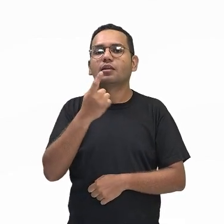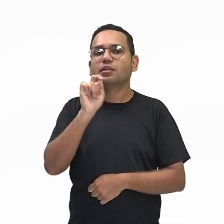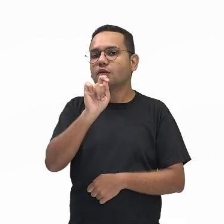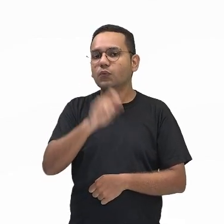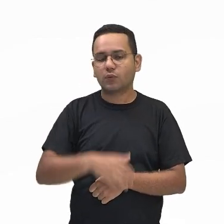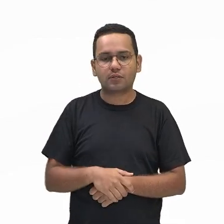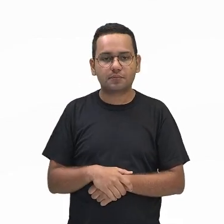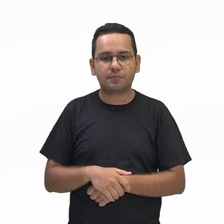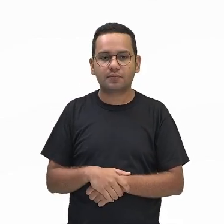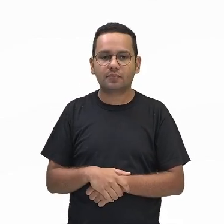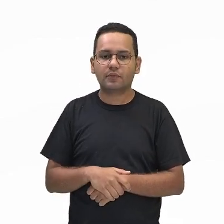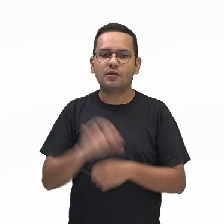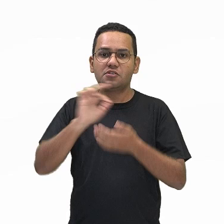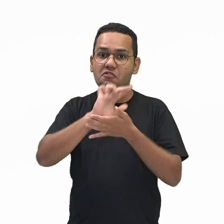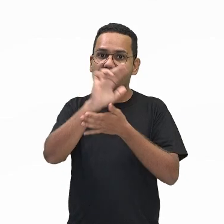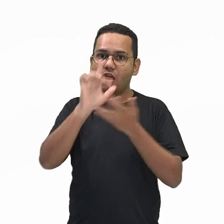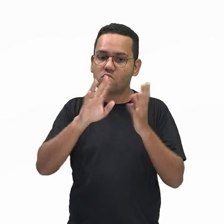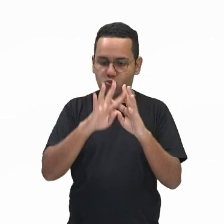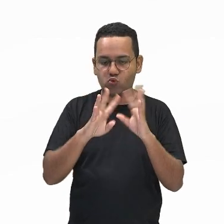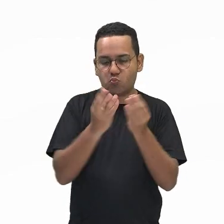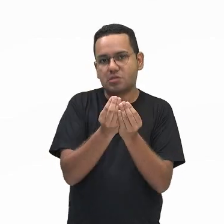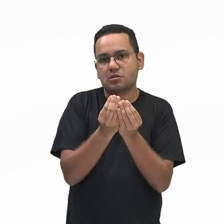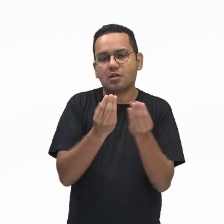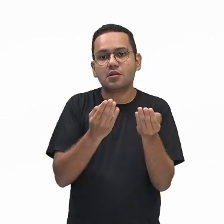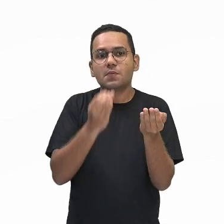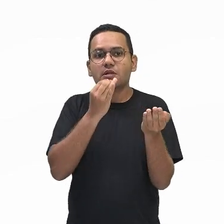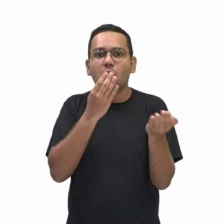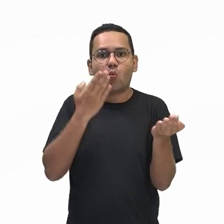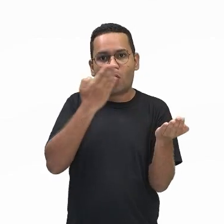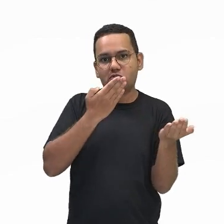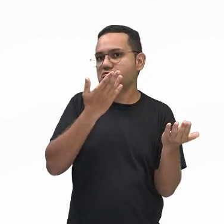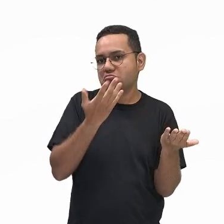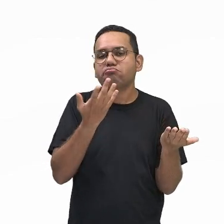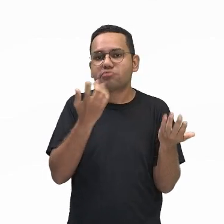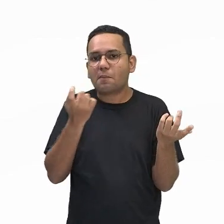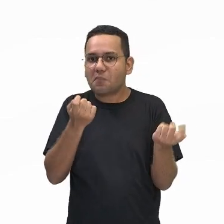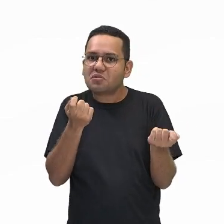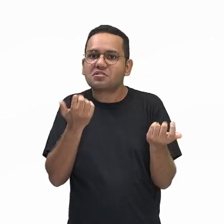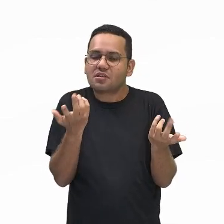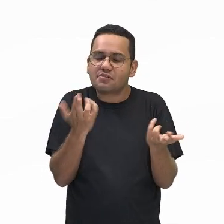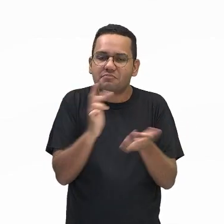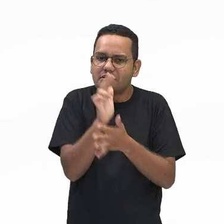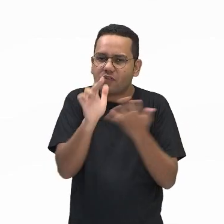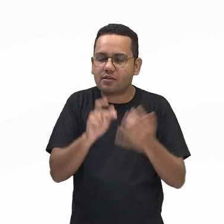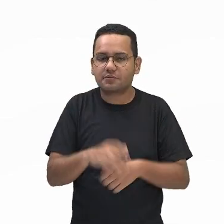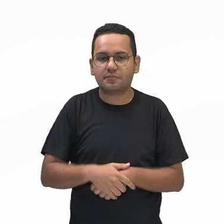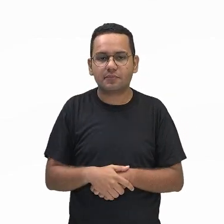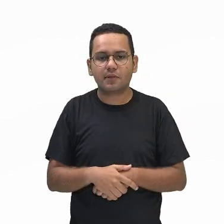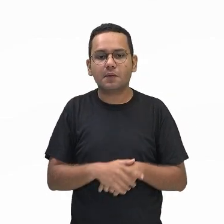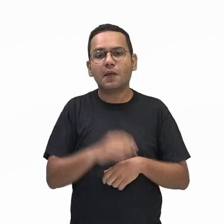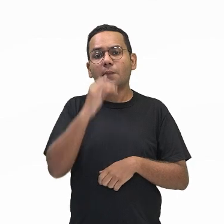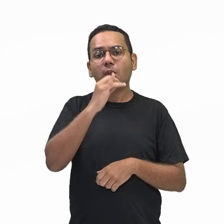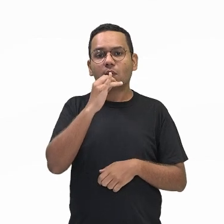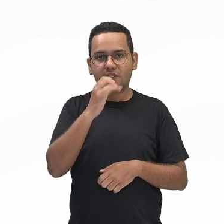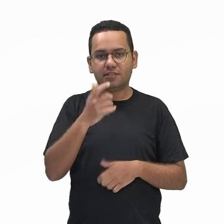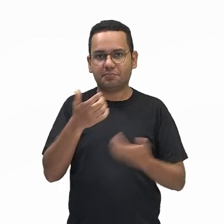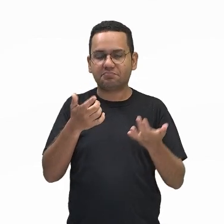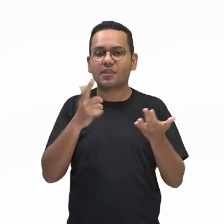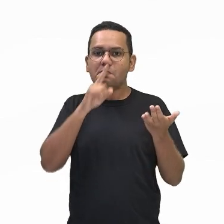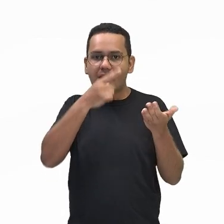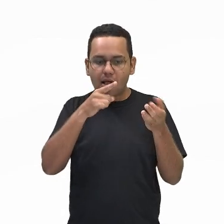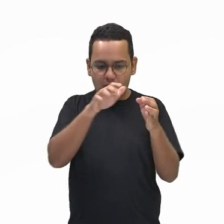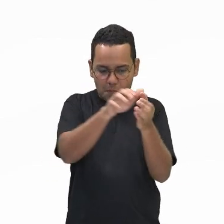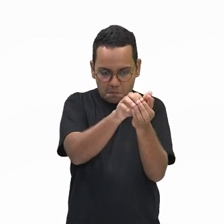aí várias substâncias, entre elas o açúcar comum que a gente usa na nossa casa, mas aquele bagaço da cana que seria